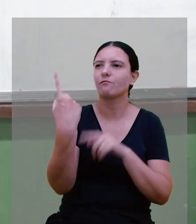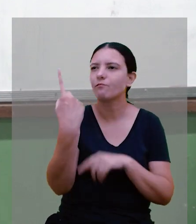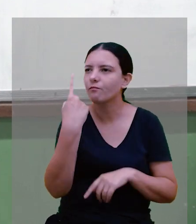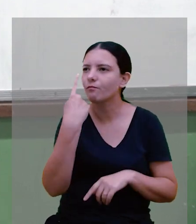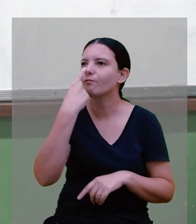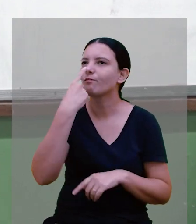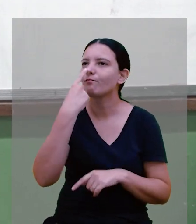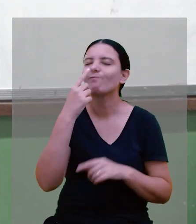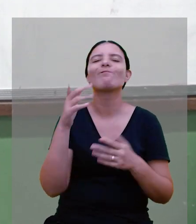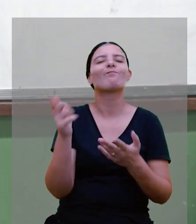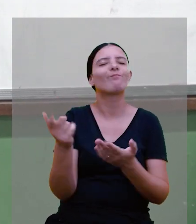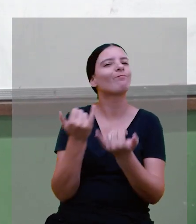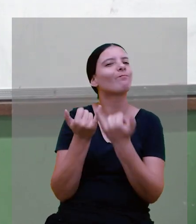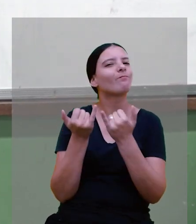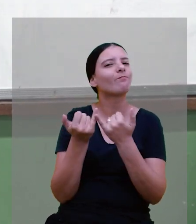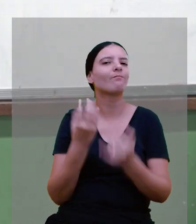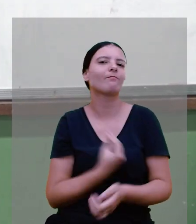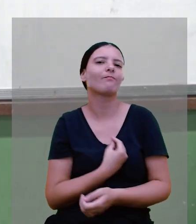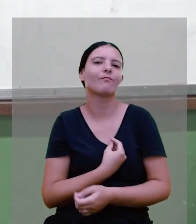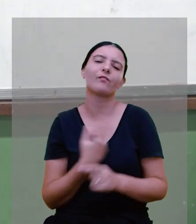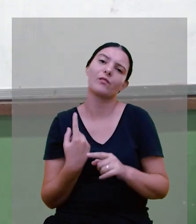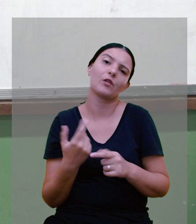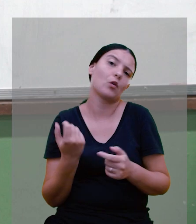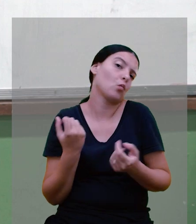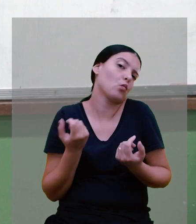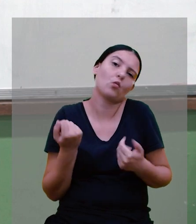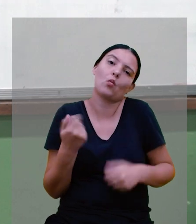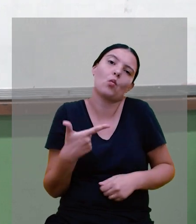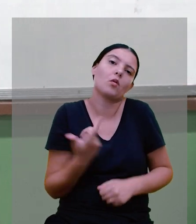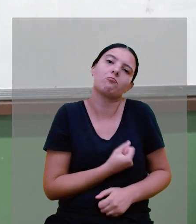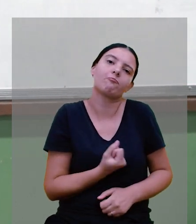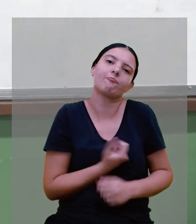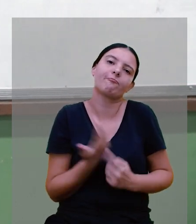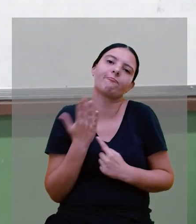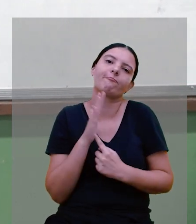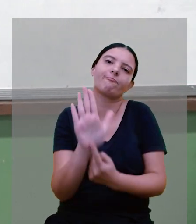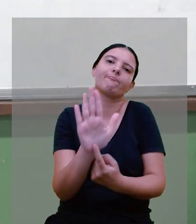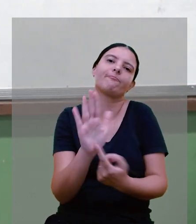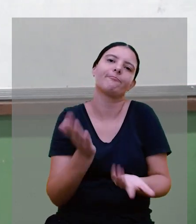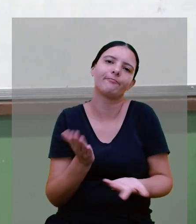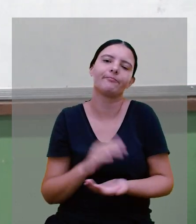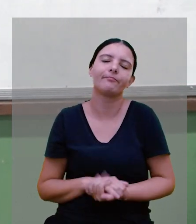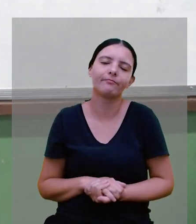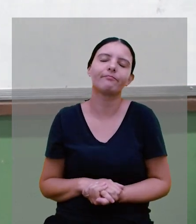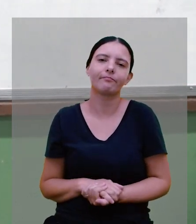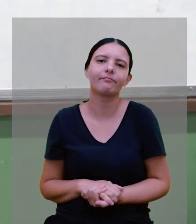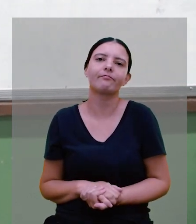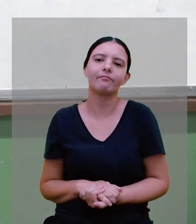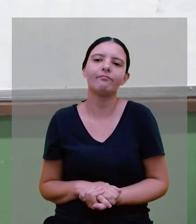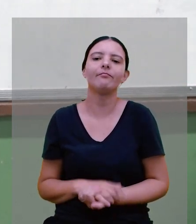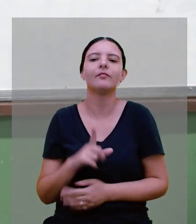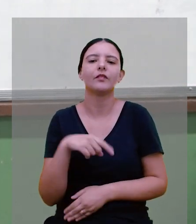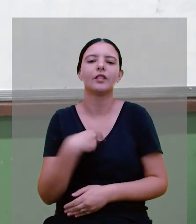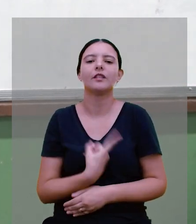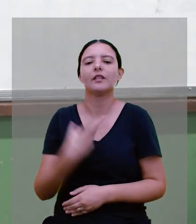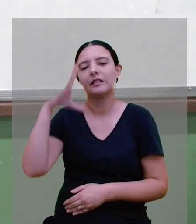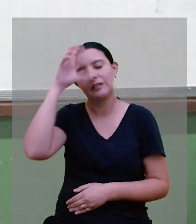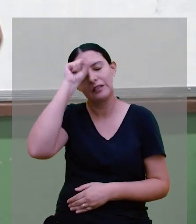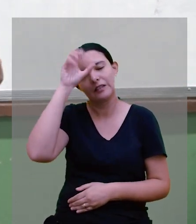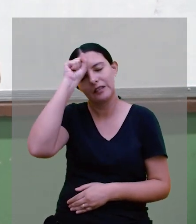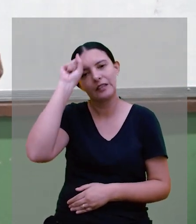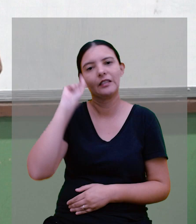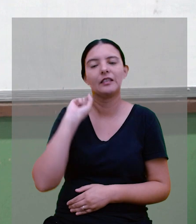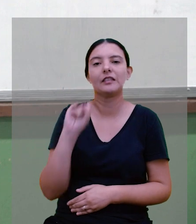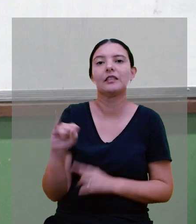com o personagem do que por um dado frio, por um número, né? Então, assim, a gente aprende muito mais da vida